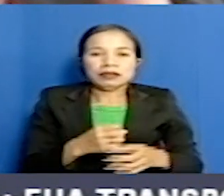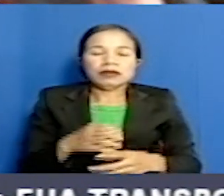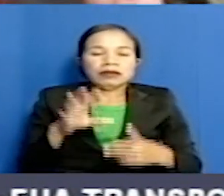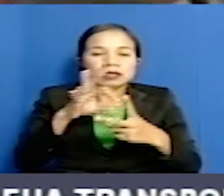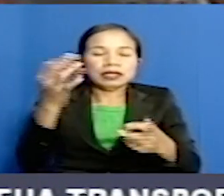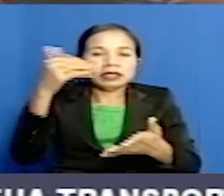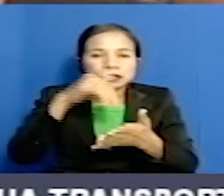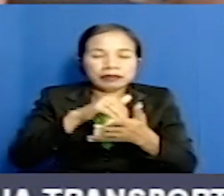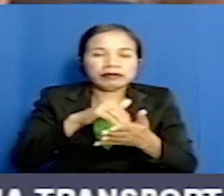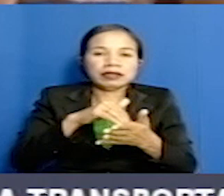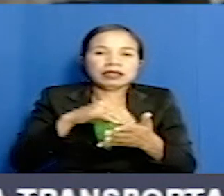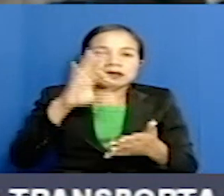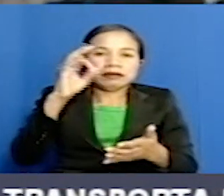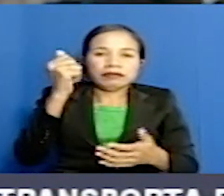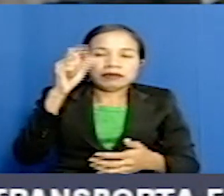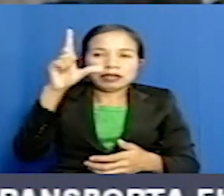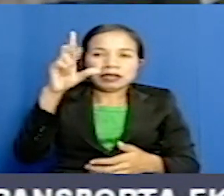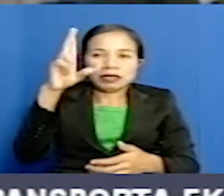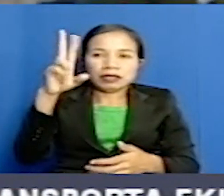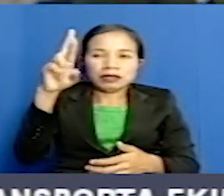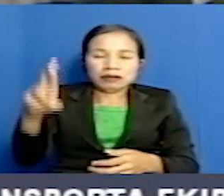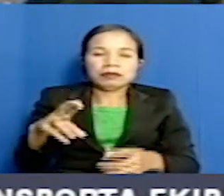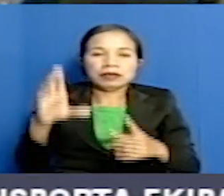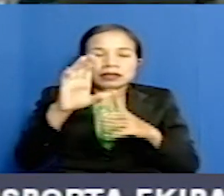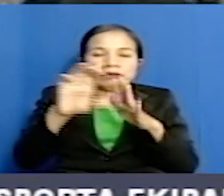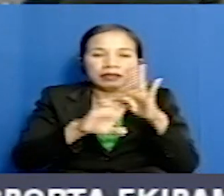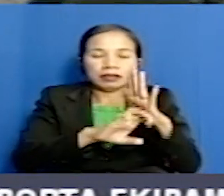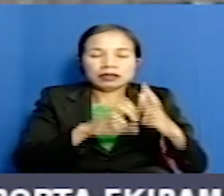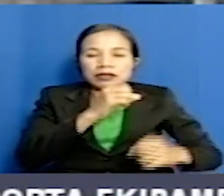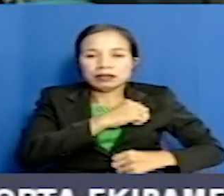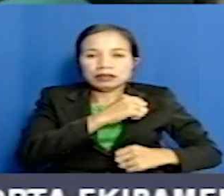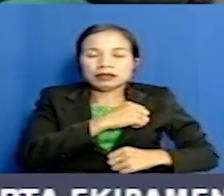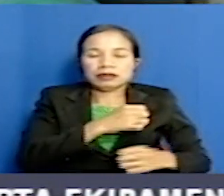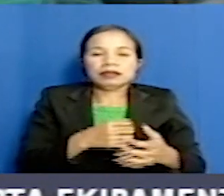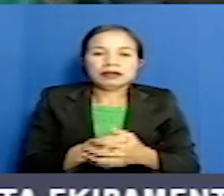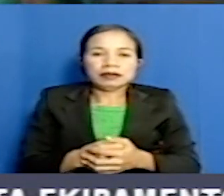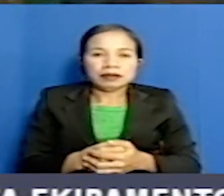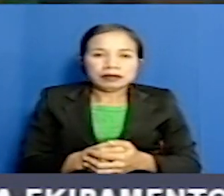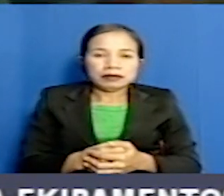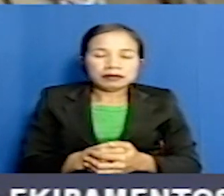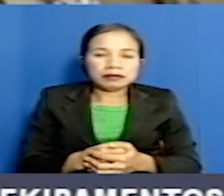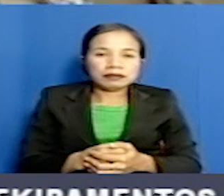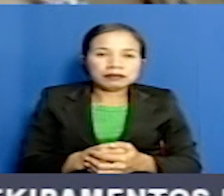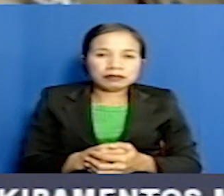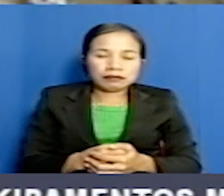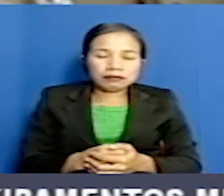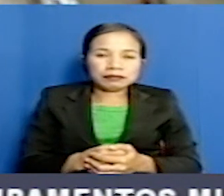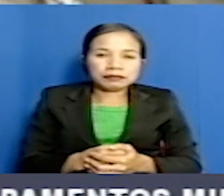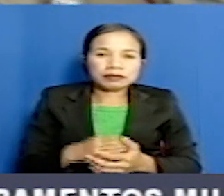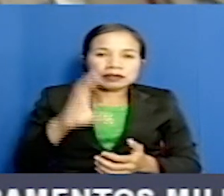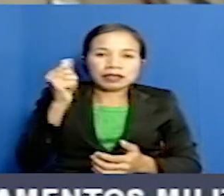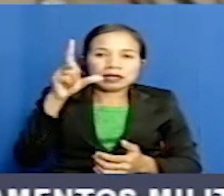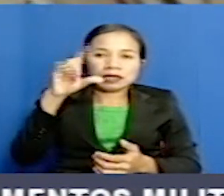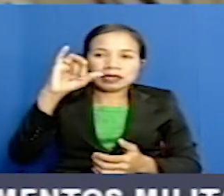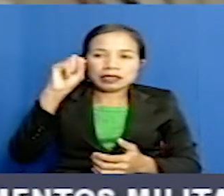Meia Ricas, Major General Falu Ratelai, chefe de Estado-Maior General Força Armada. Brigadeiro General Calixto Santos